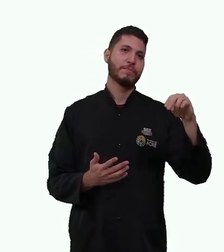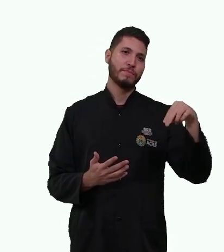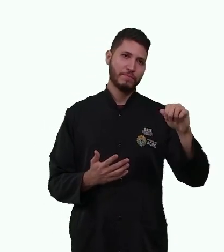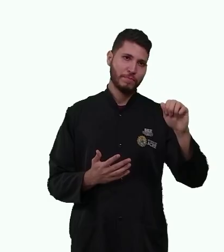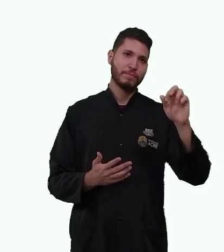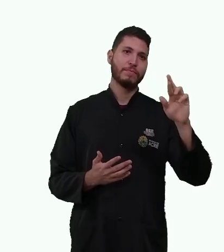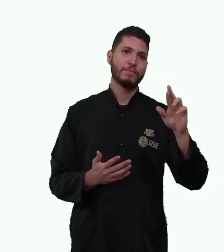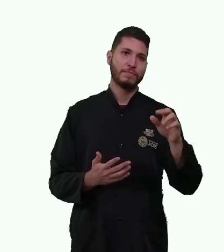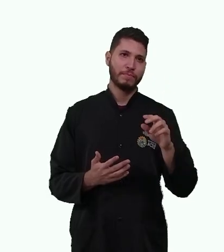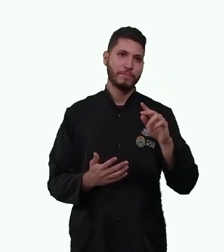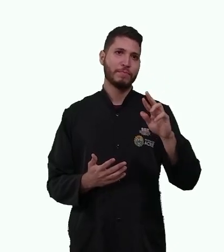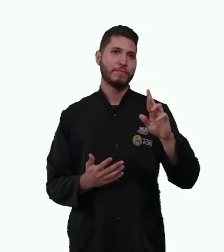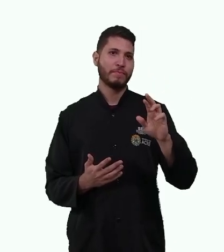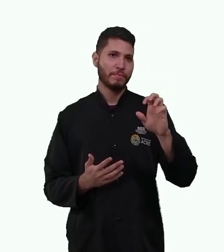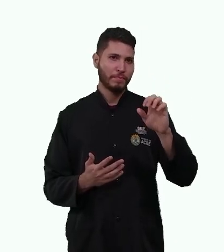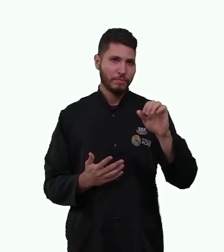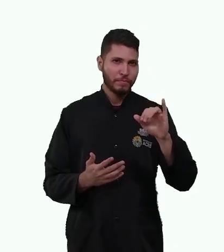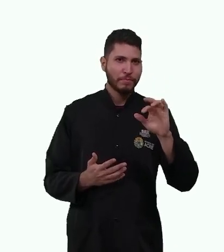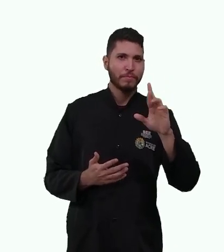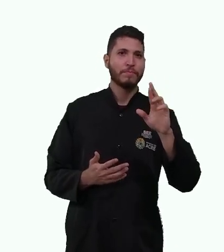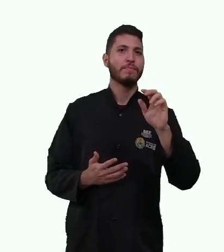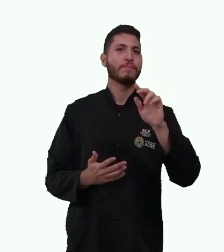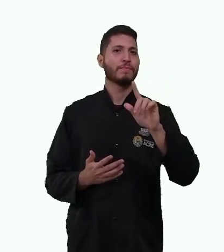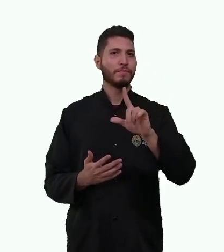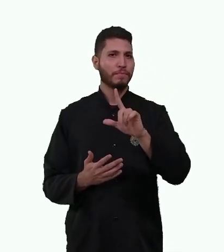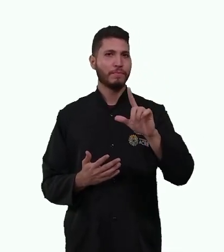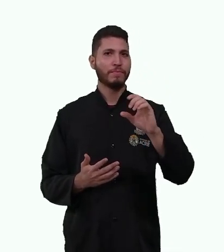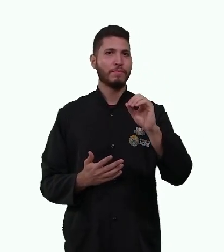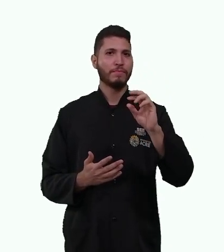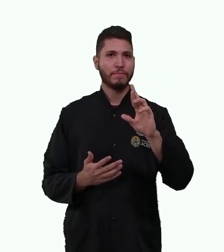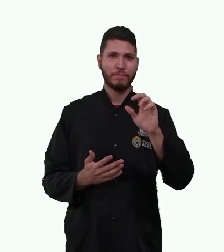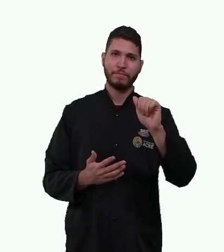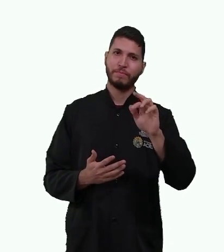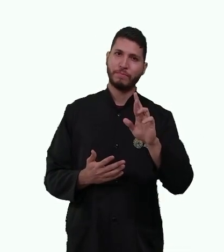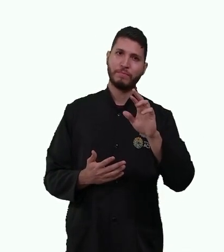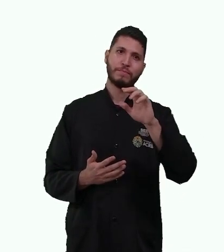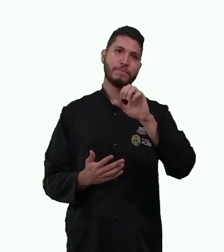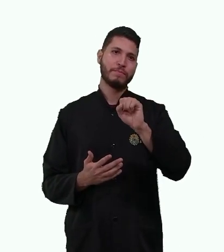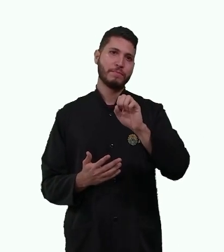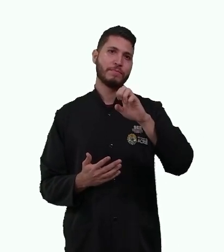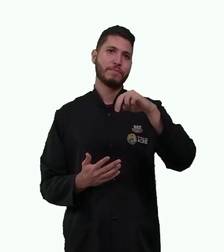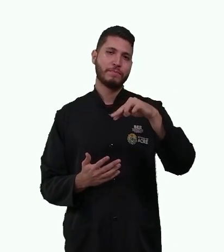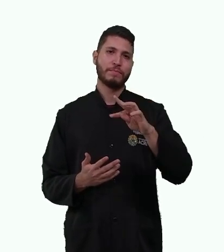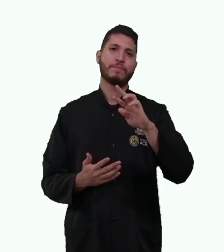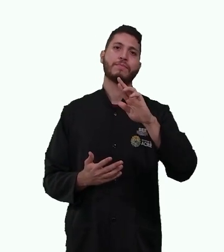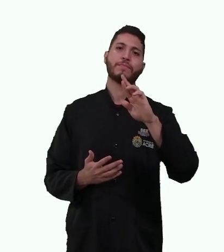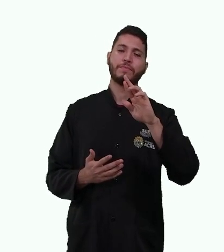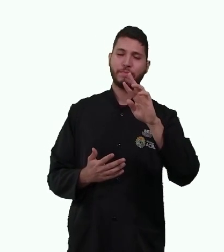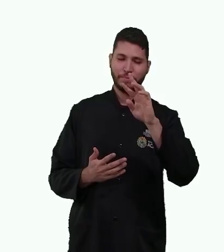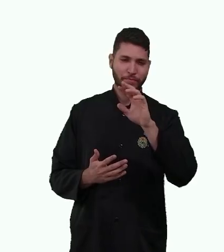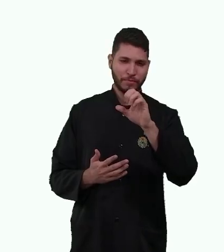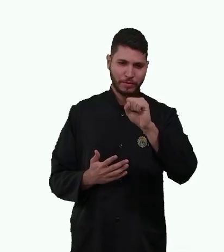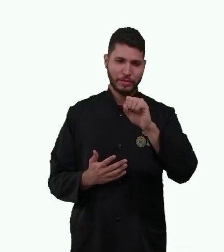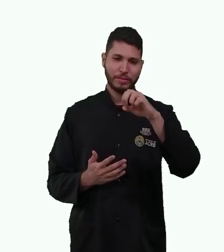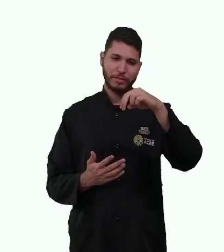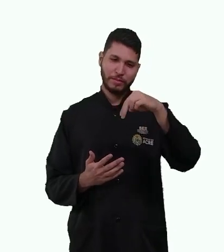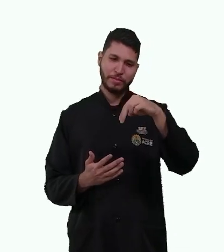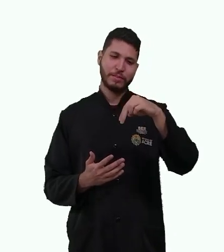reír, llorar, sentir e beber.